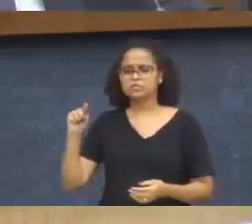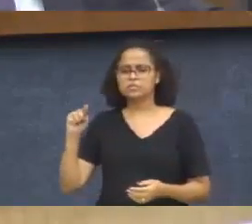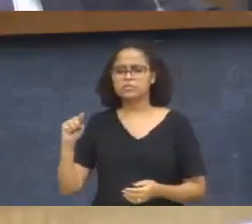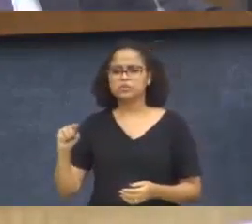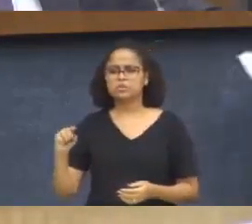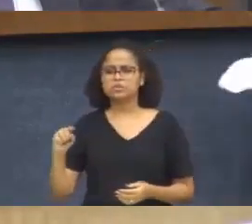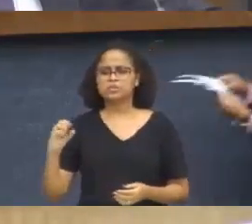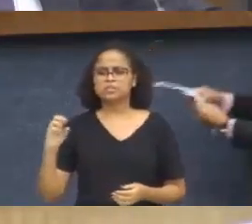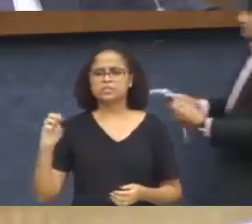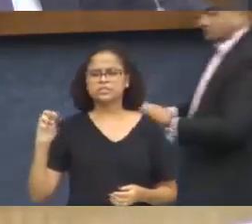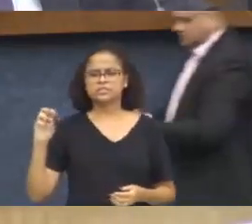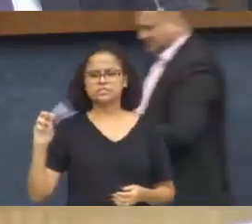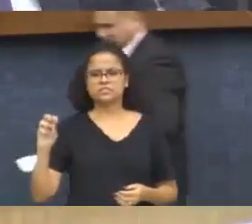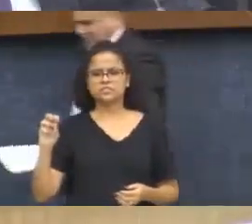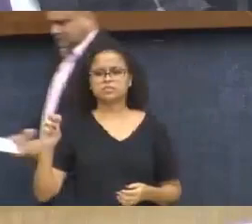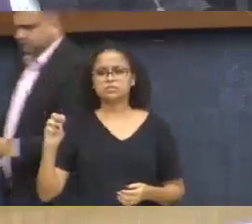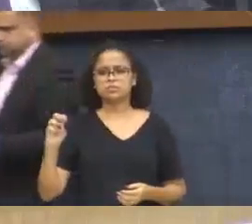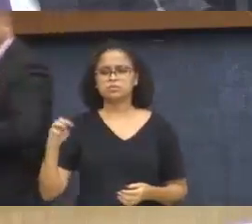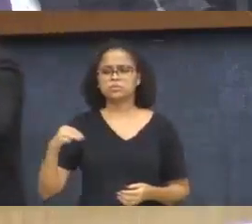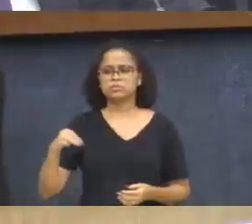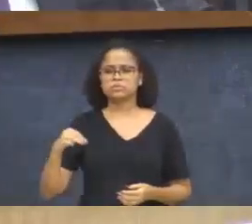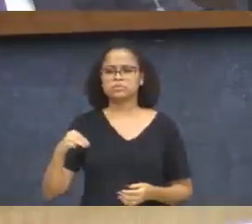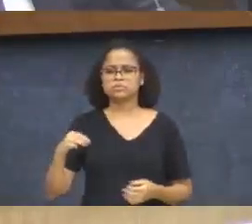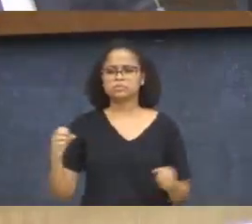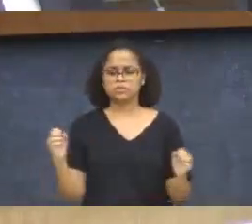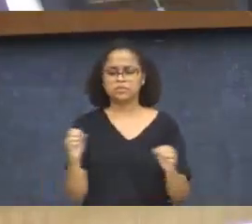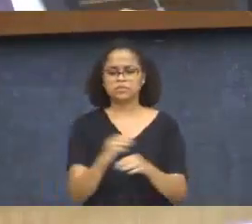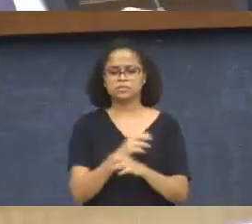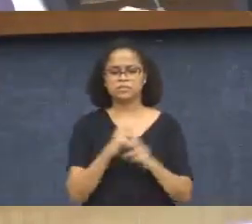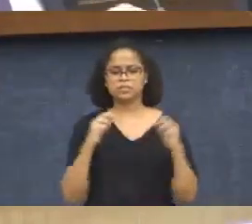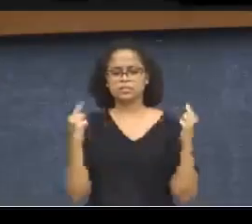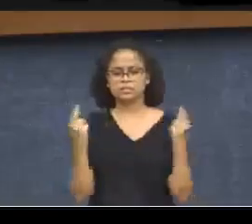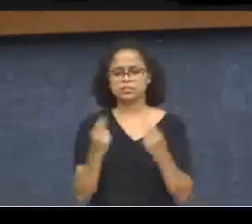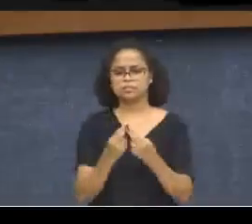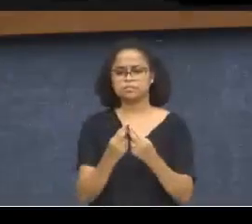com a nossa secretária aqui, Loide Gonçalves, eu declaro encerrada a sessão. Até amanhã.